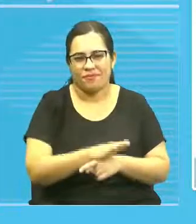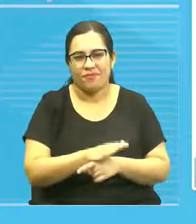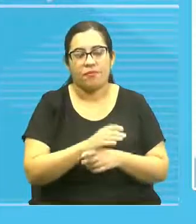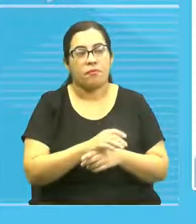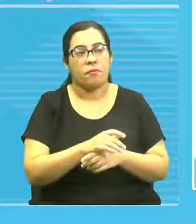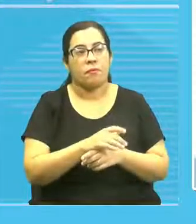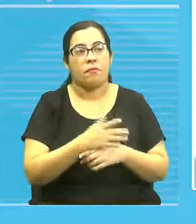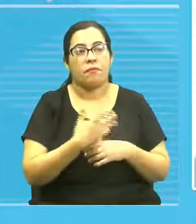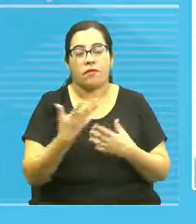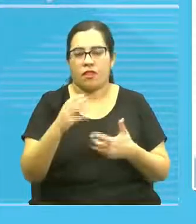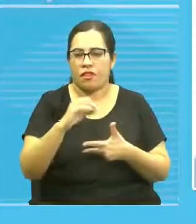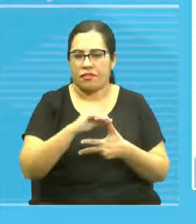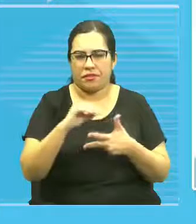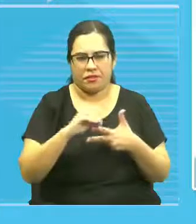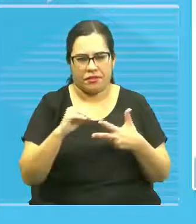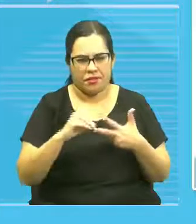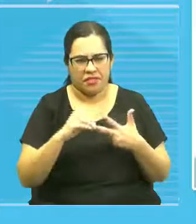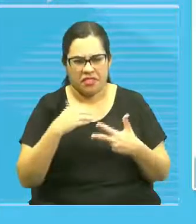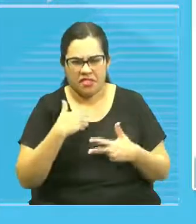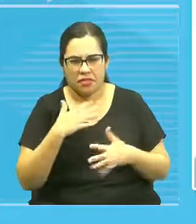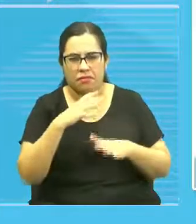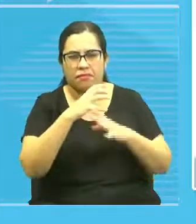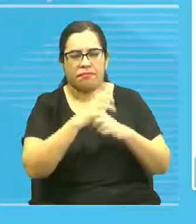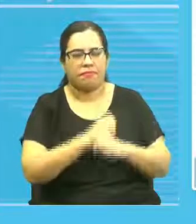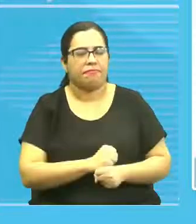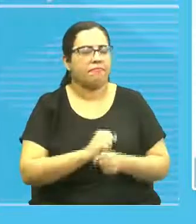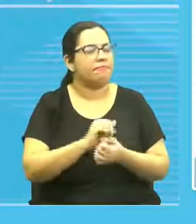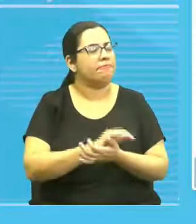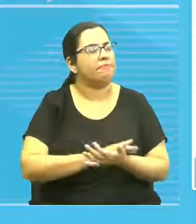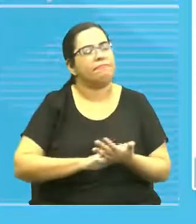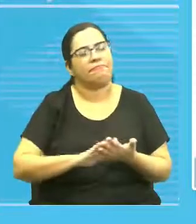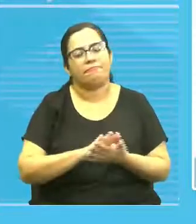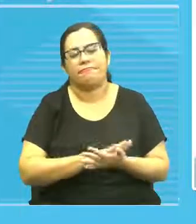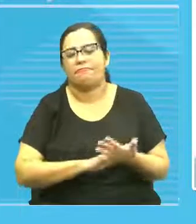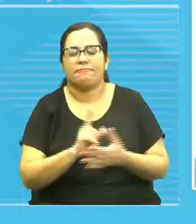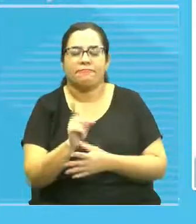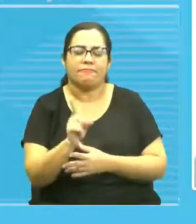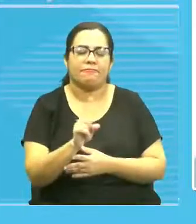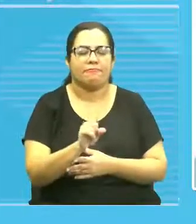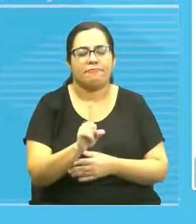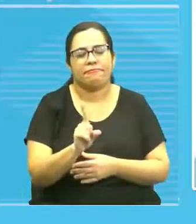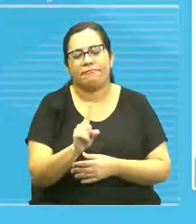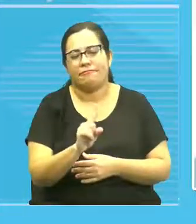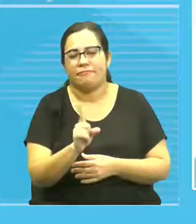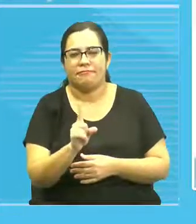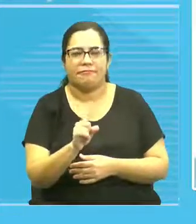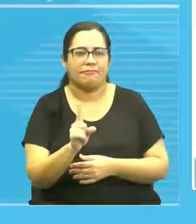calcular isso aí lá no Enem. De jeito maneira, ó, o dedinho, ó.